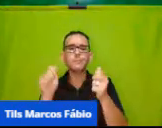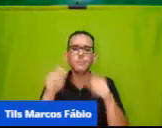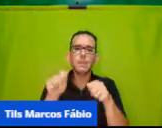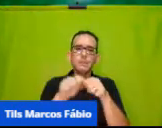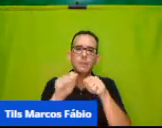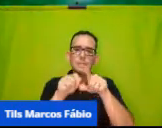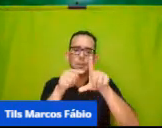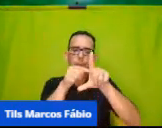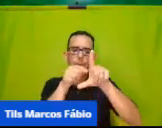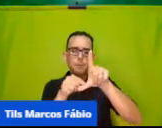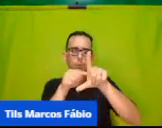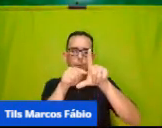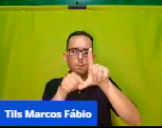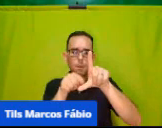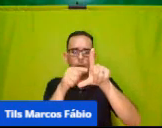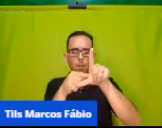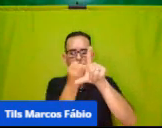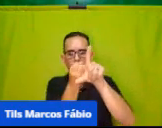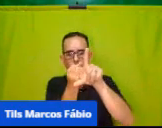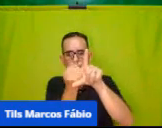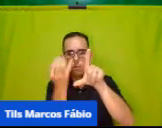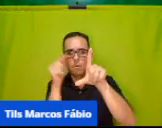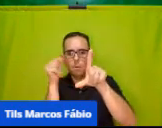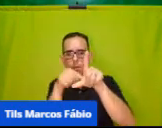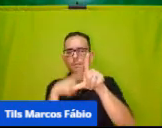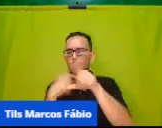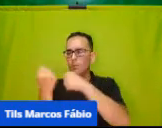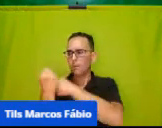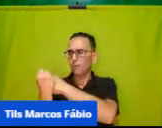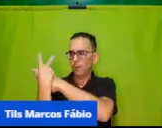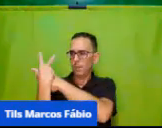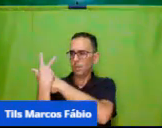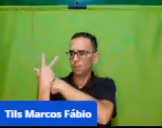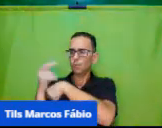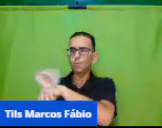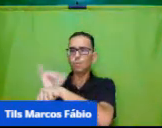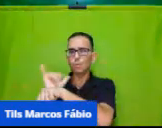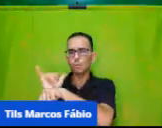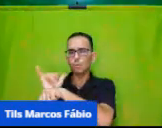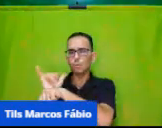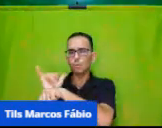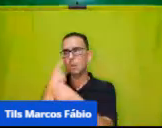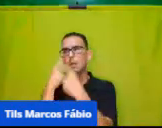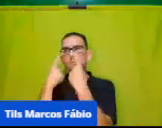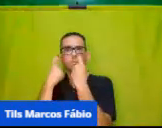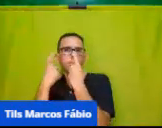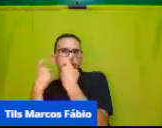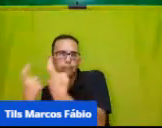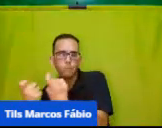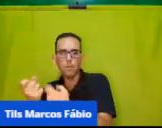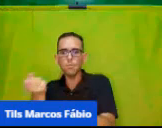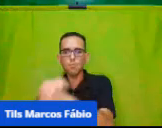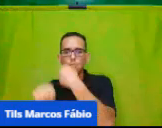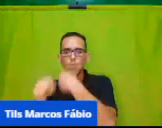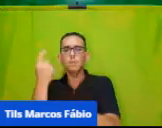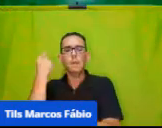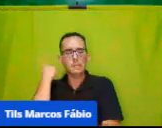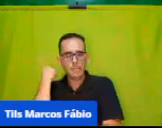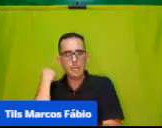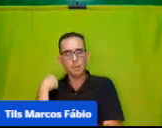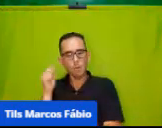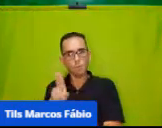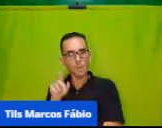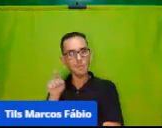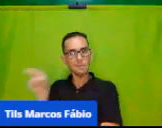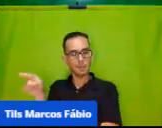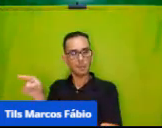de ângulo. Então, tem um vídeo no YouTube bem interessante que, no ano passado, eu me utilizei dele